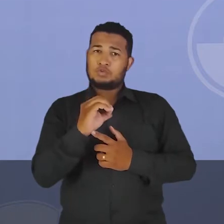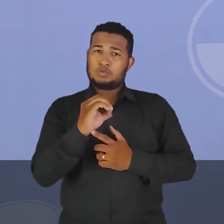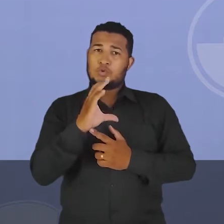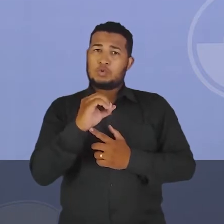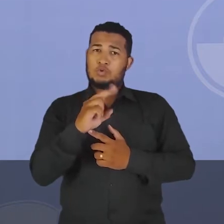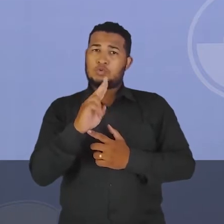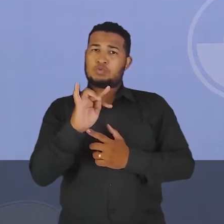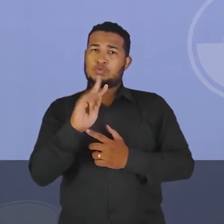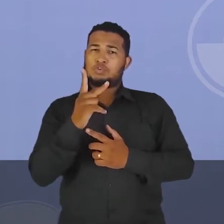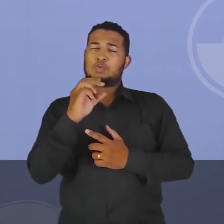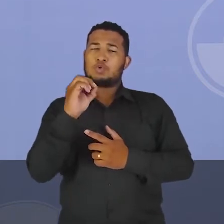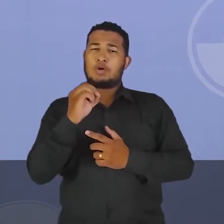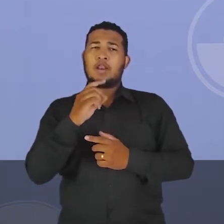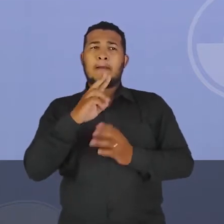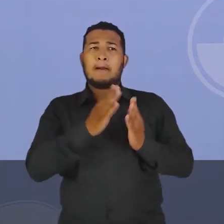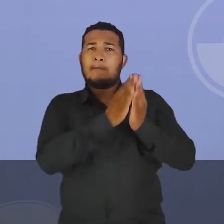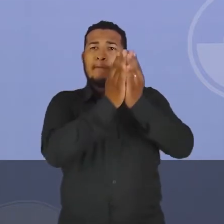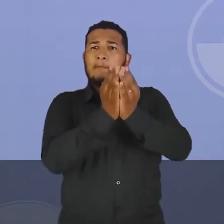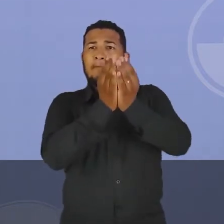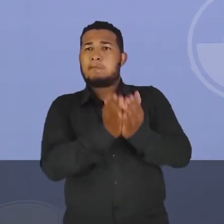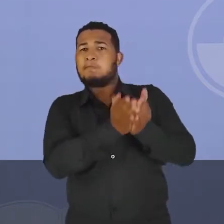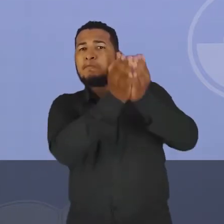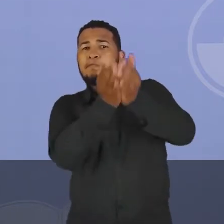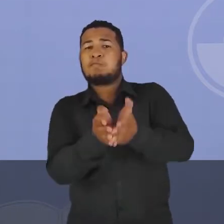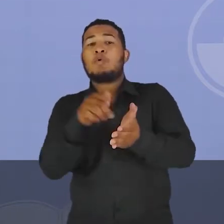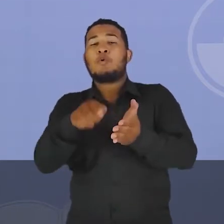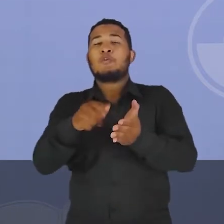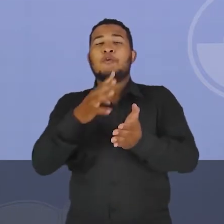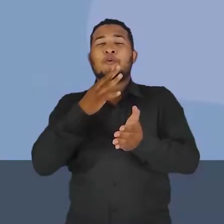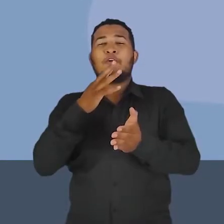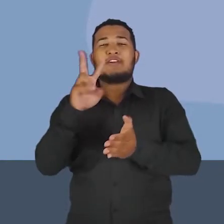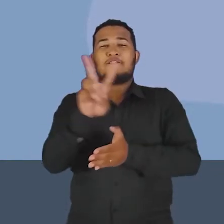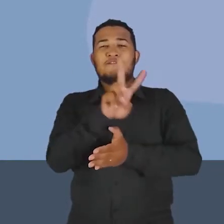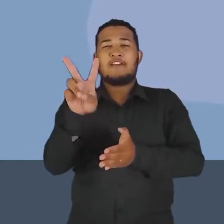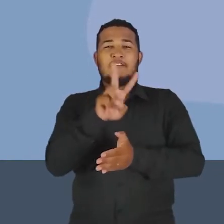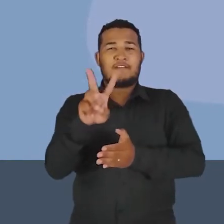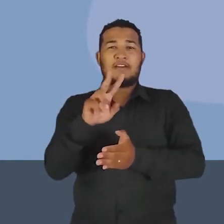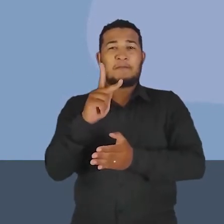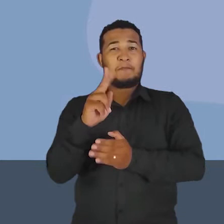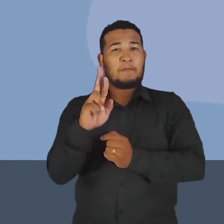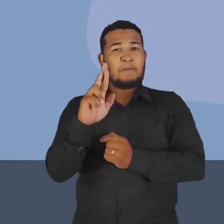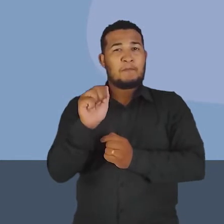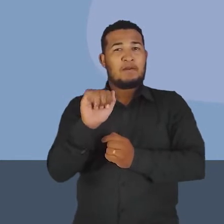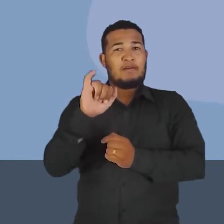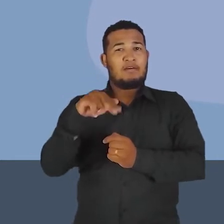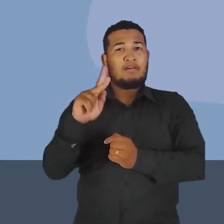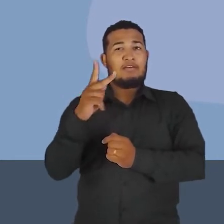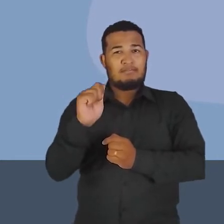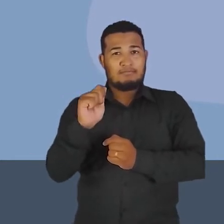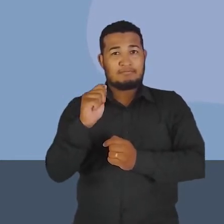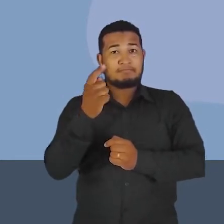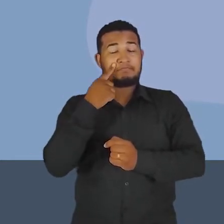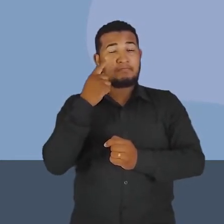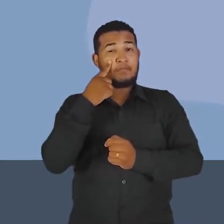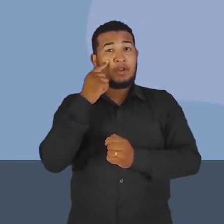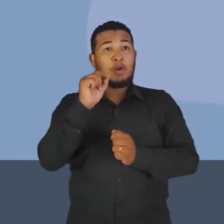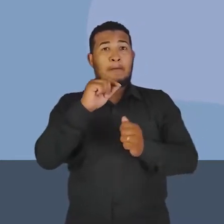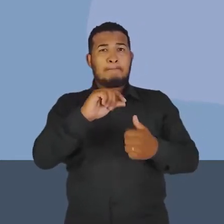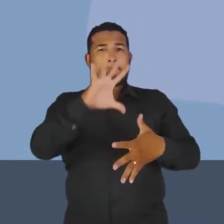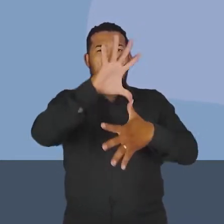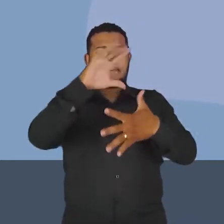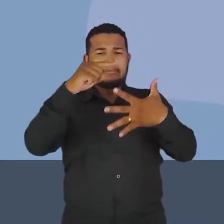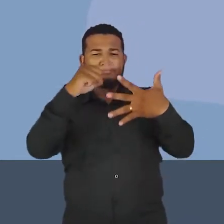Velha, acho que todo mundo aqui já deve ter ouvido falar, e ali ele funda o seu primeiro povoamento. Observem o mapa da costa